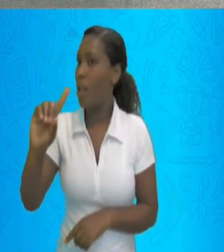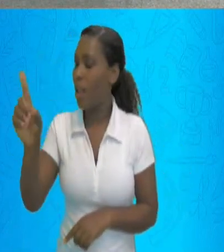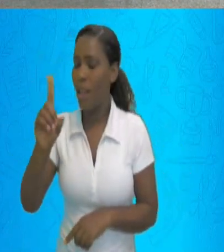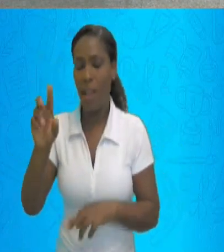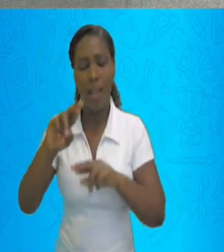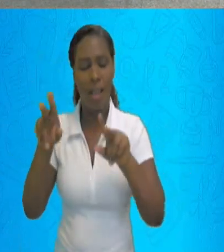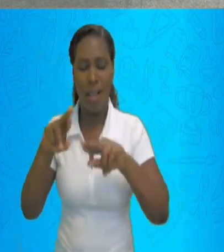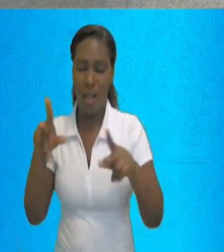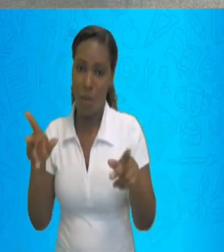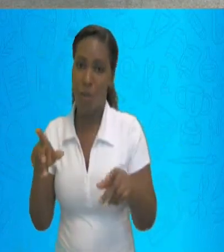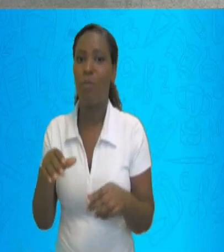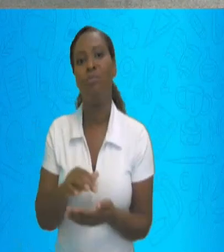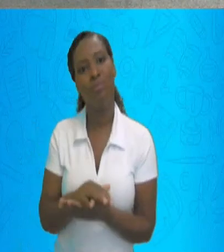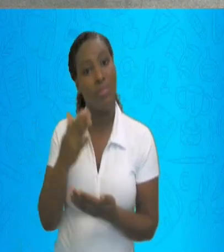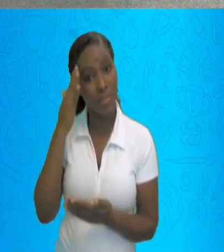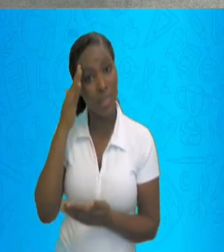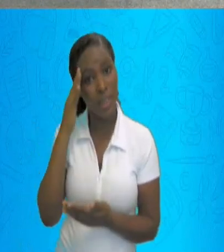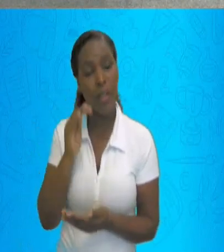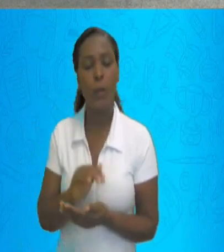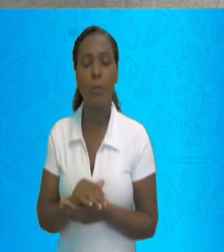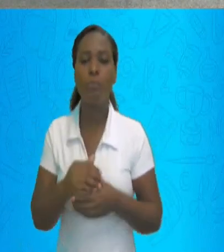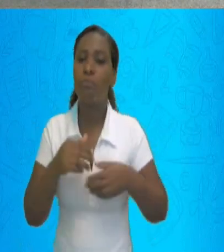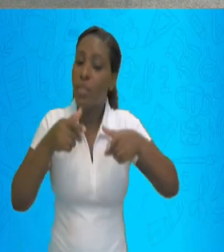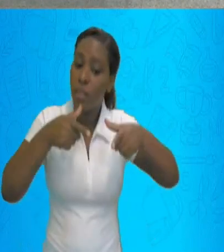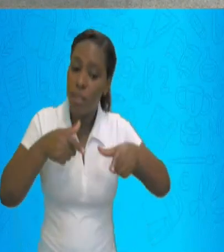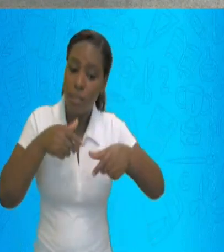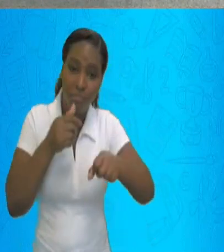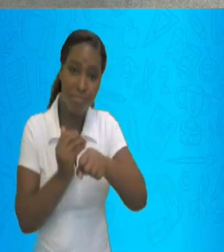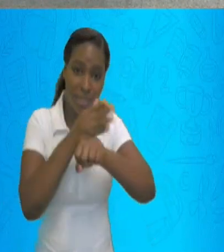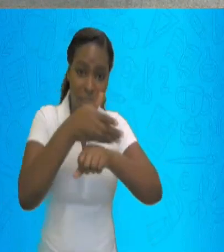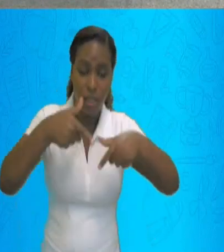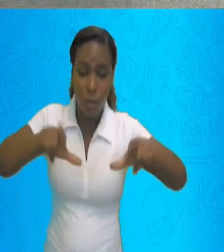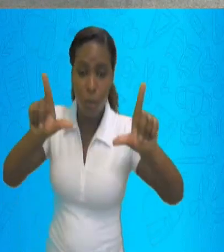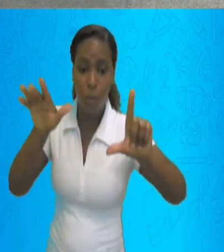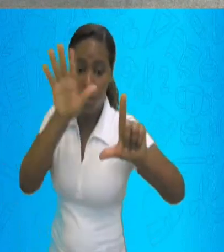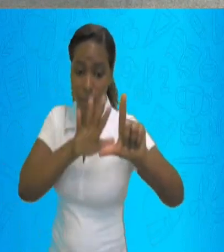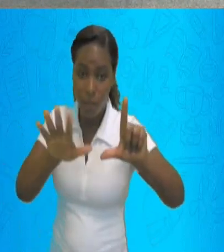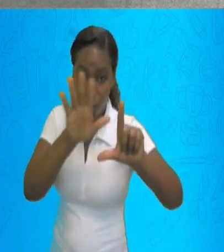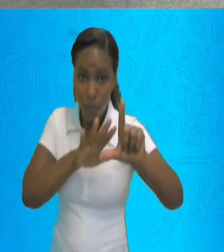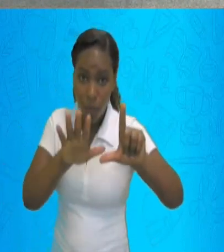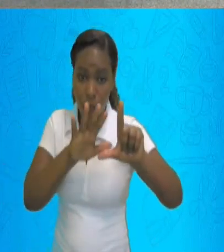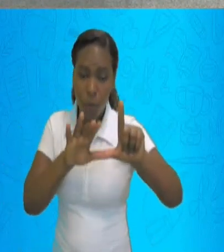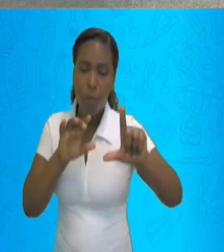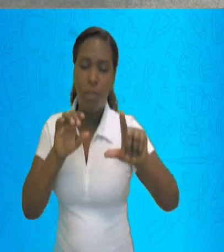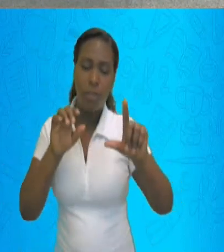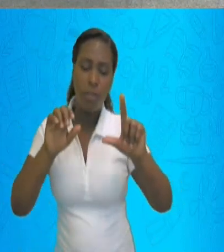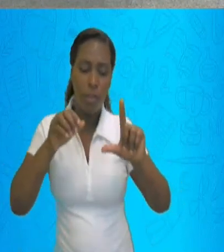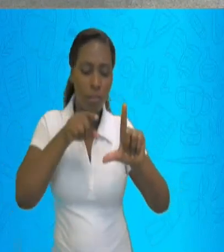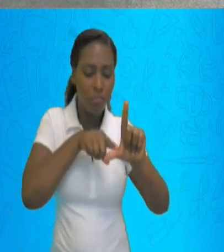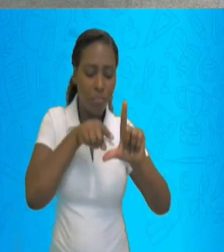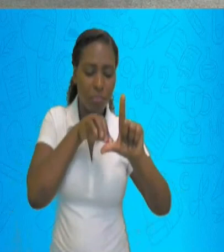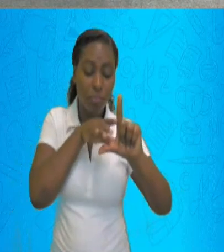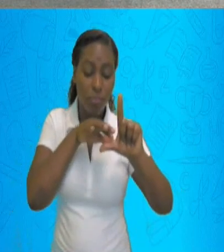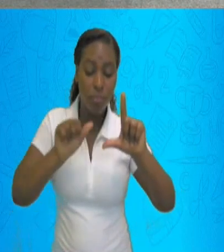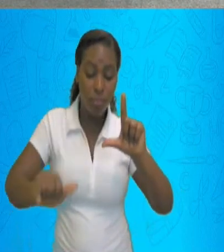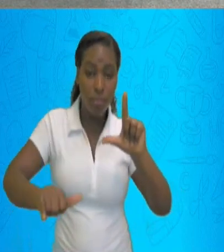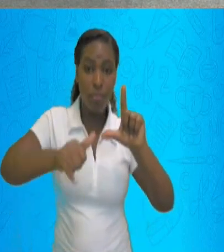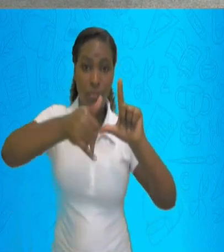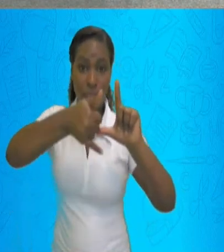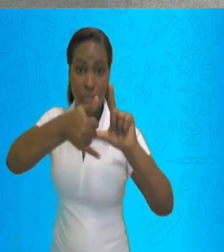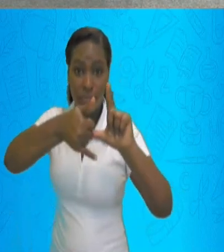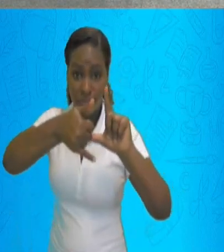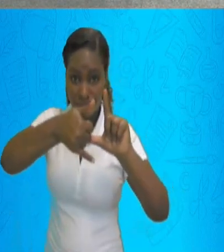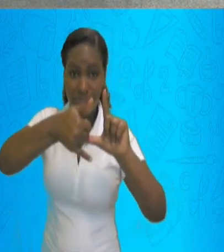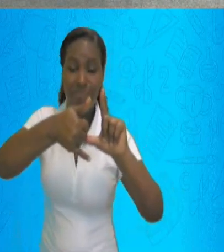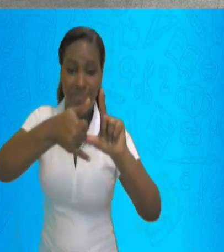no dia a dia, tá bom? Para acessar a nossa plataforma SMED GV, basta apontar a câmera do seu celular para a imagem que